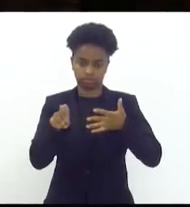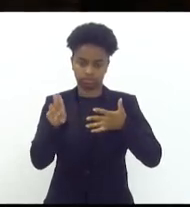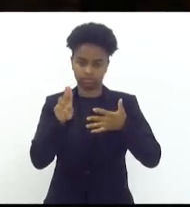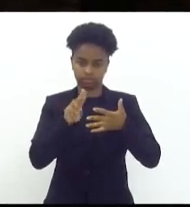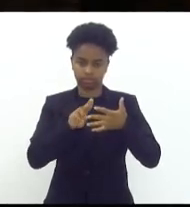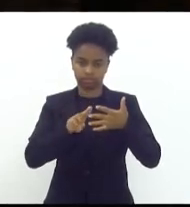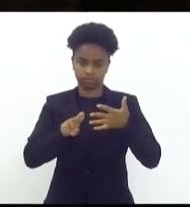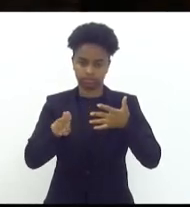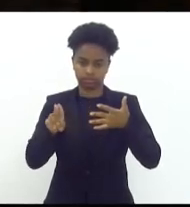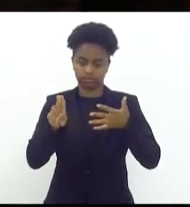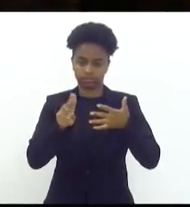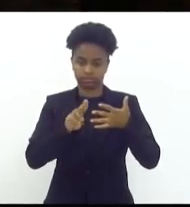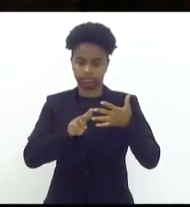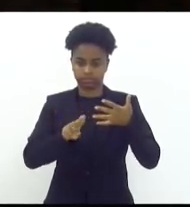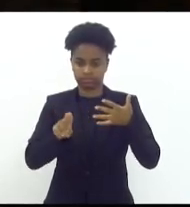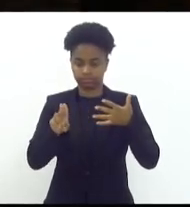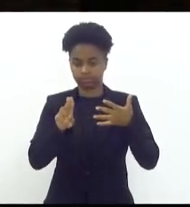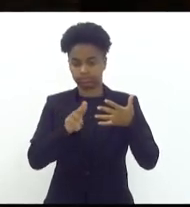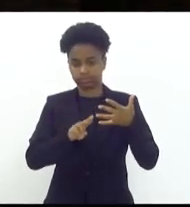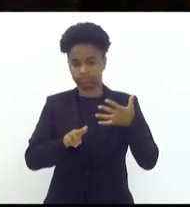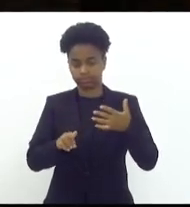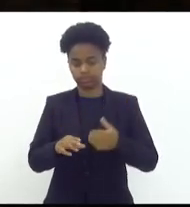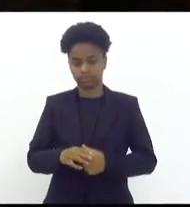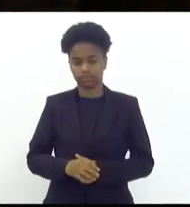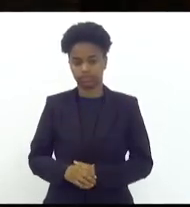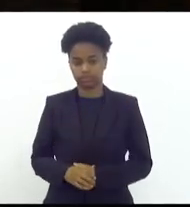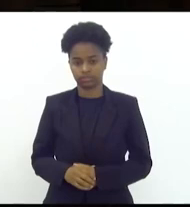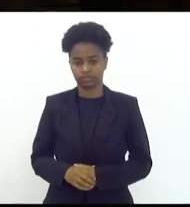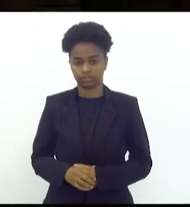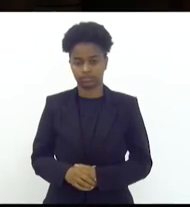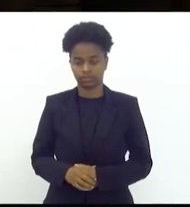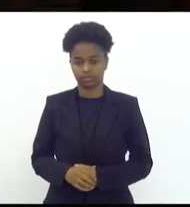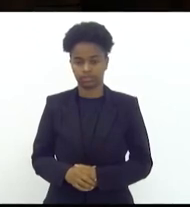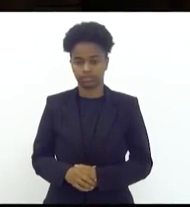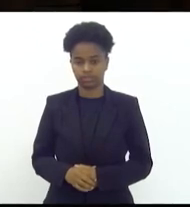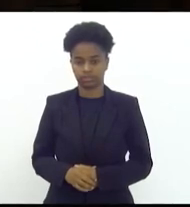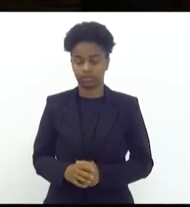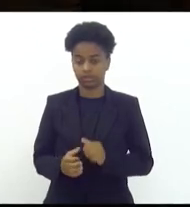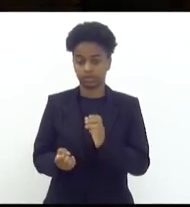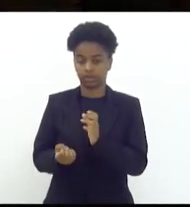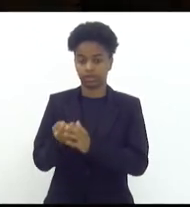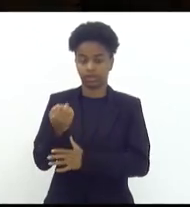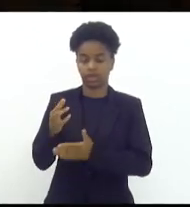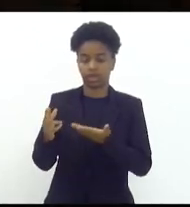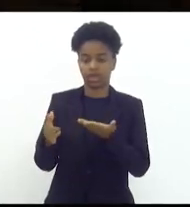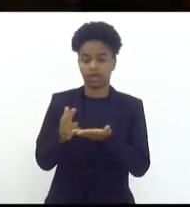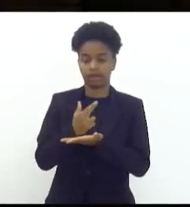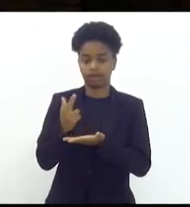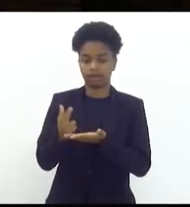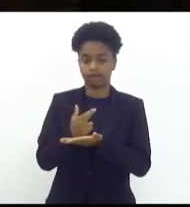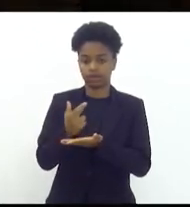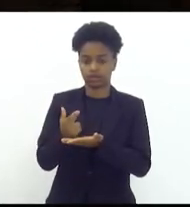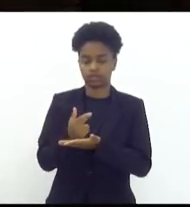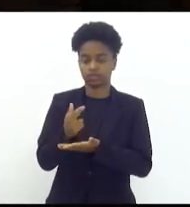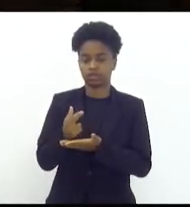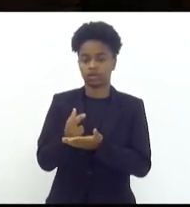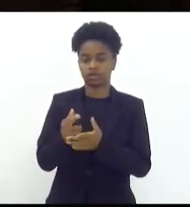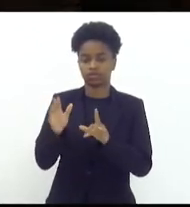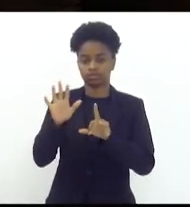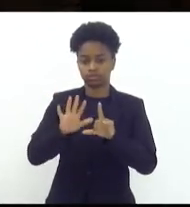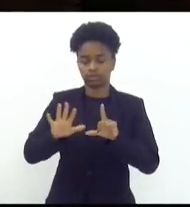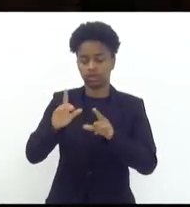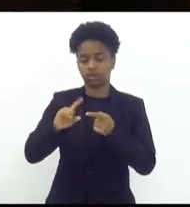Loreto em formato de revista eletrônica e assim